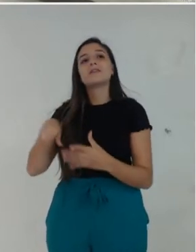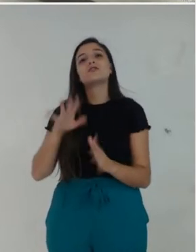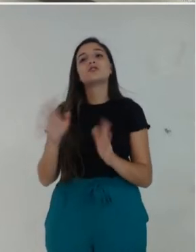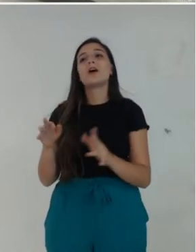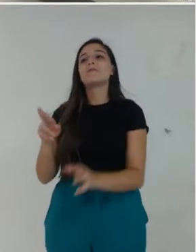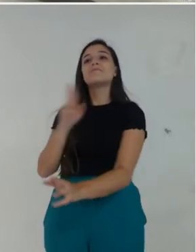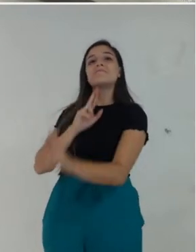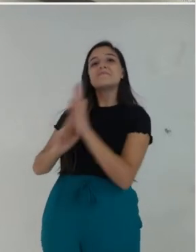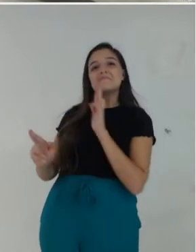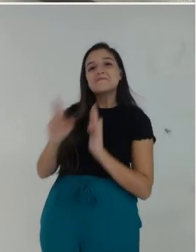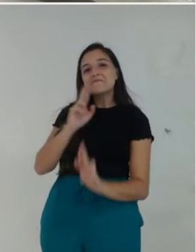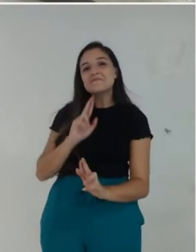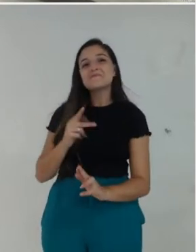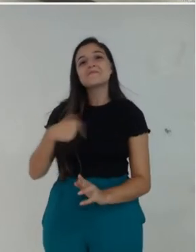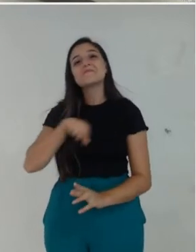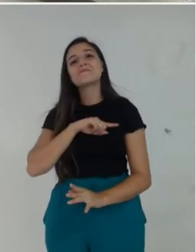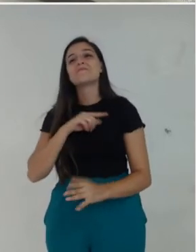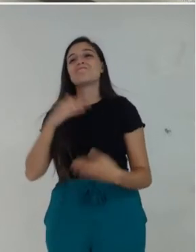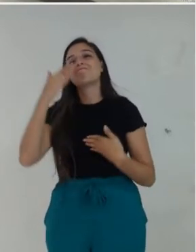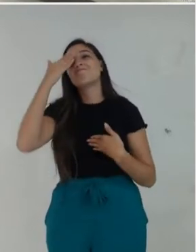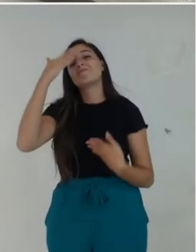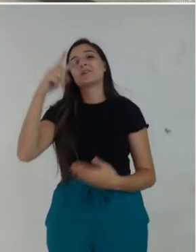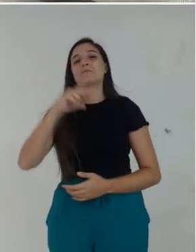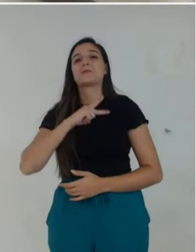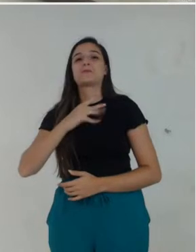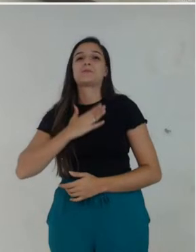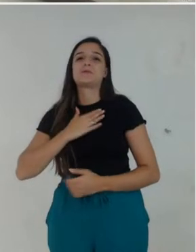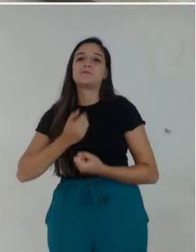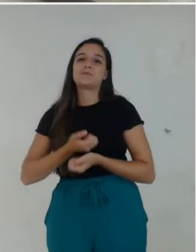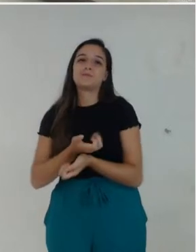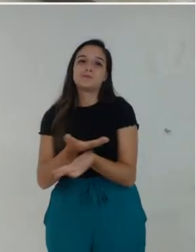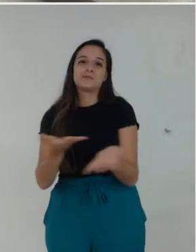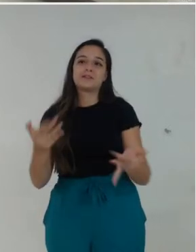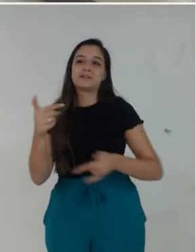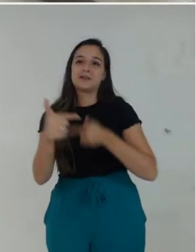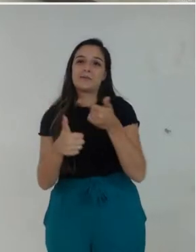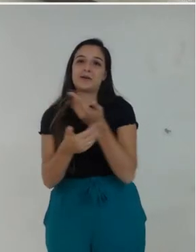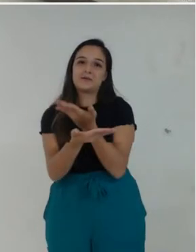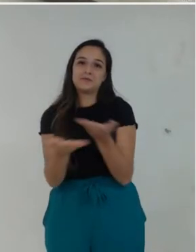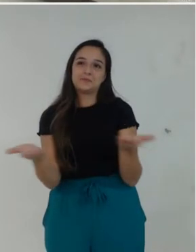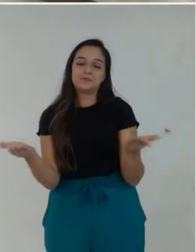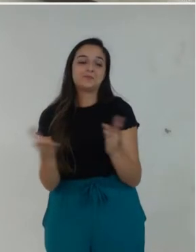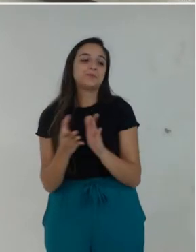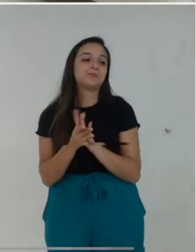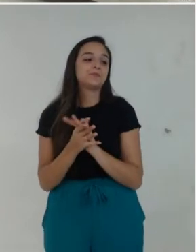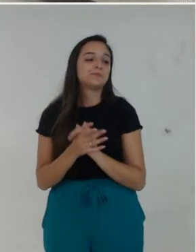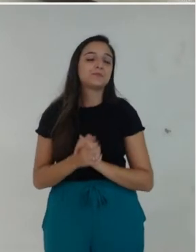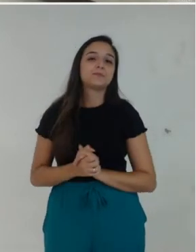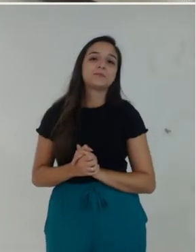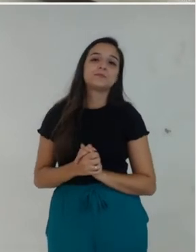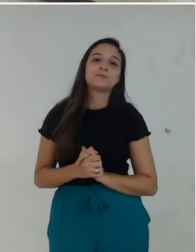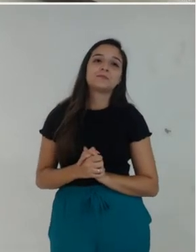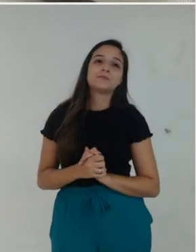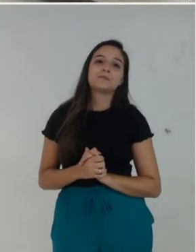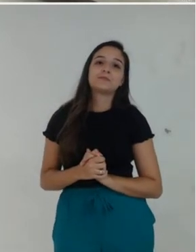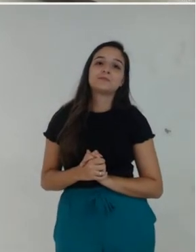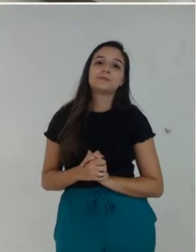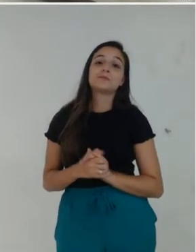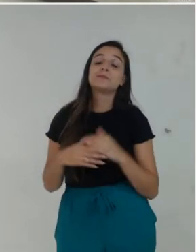assim como um agradecimento pessoal também a esse trabalho de vocês. Mas,